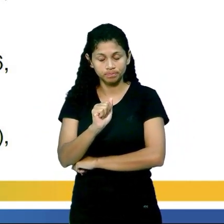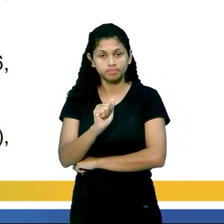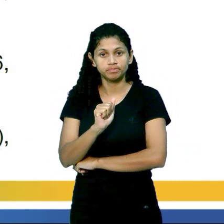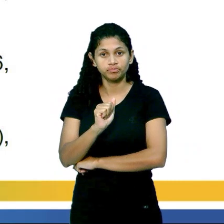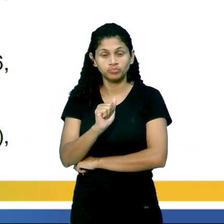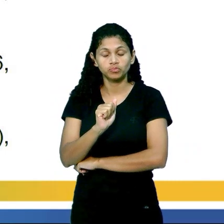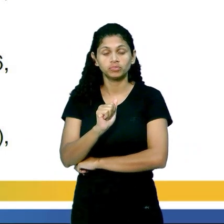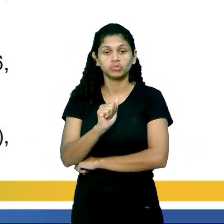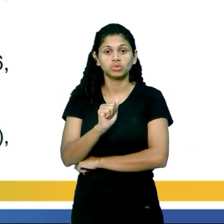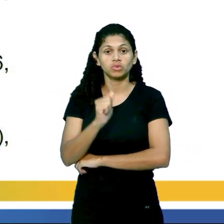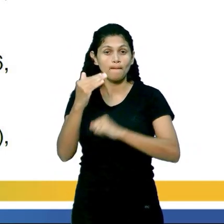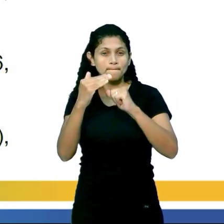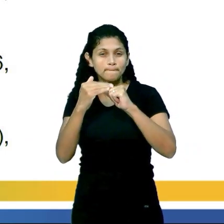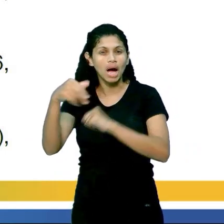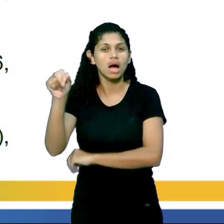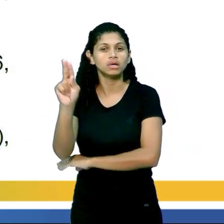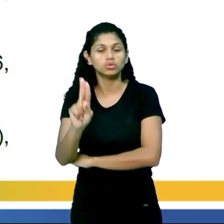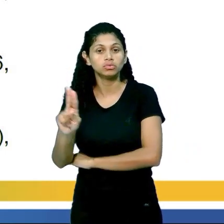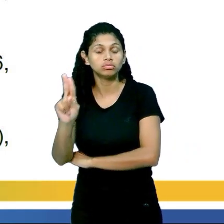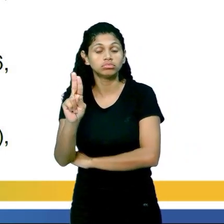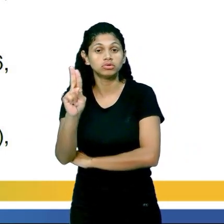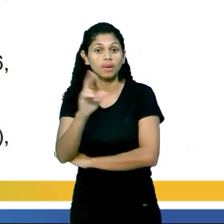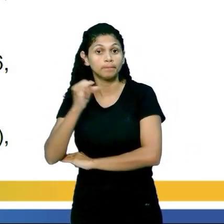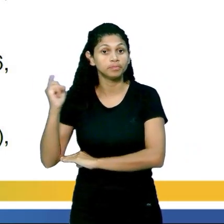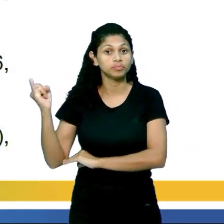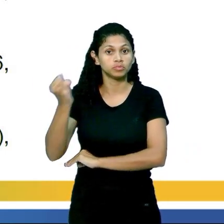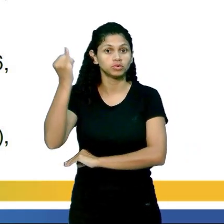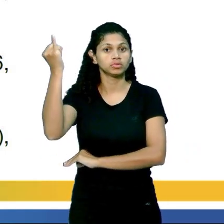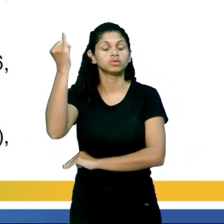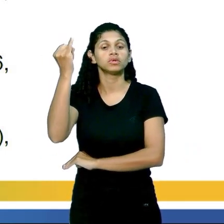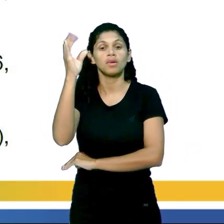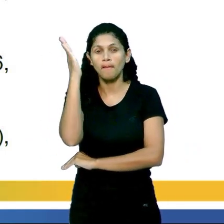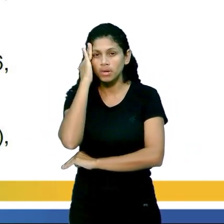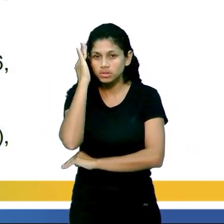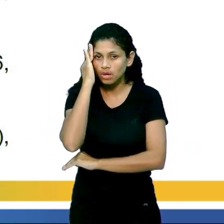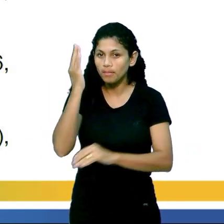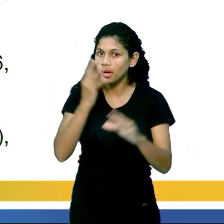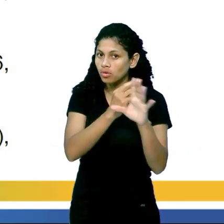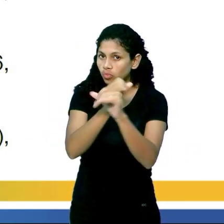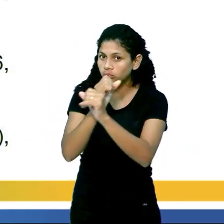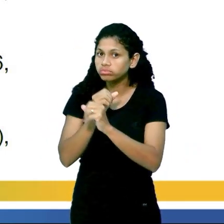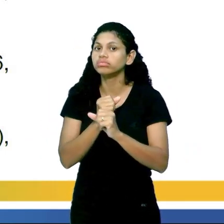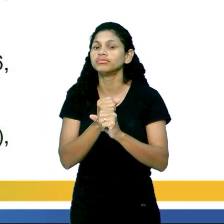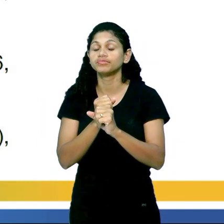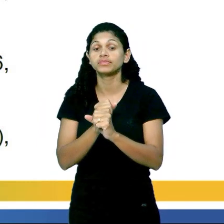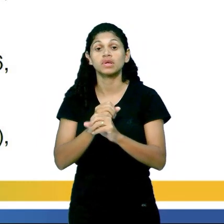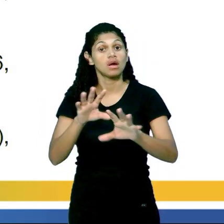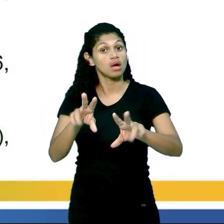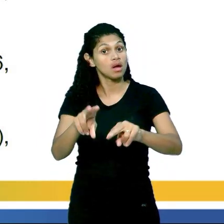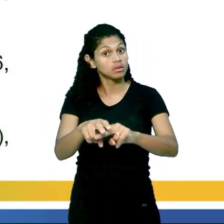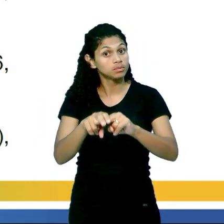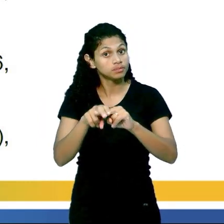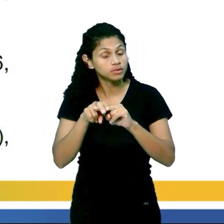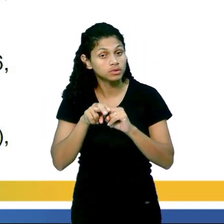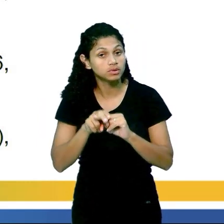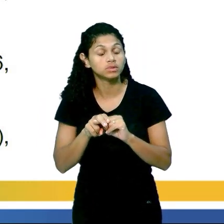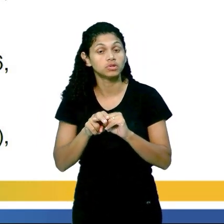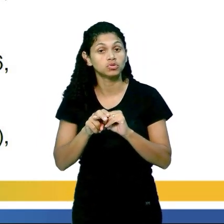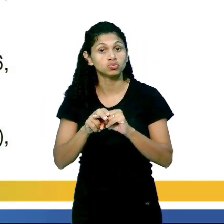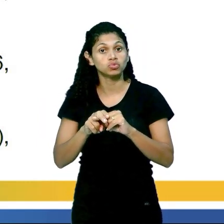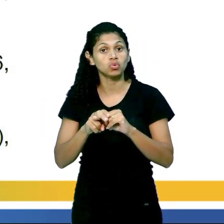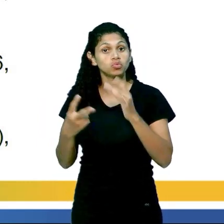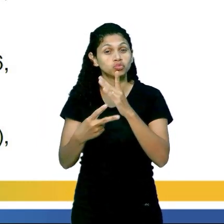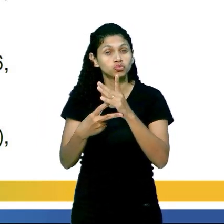mais iremos utilizar e ela é fundamental para sabermos os cálculos. Sendo assim, a partir do segundo elemento da